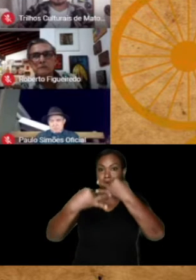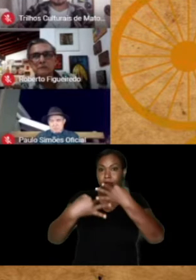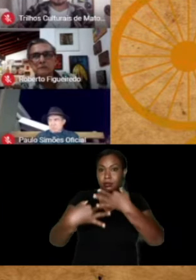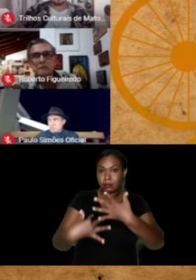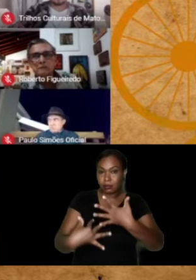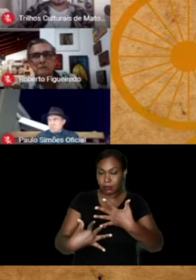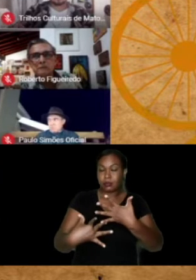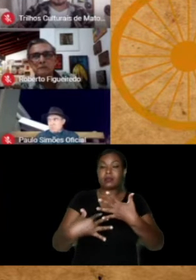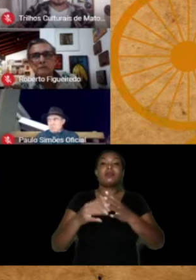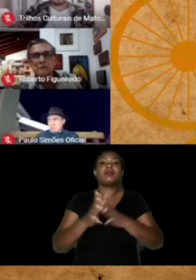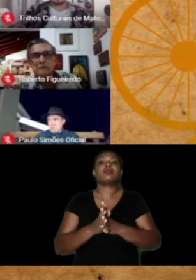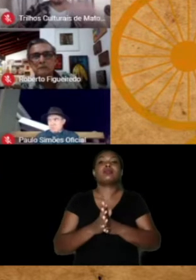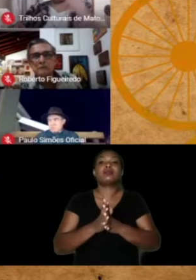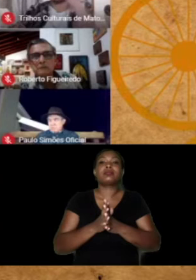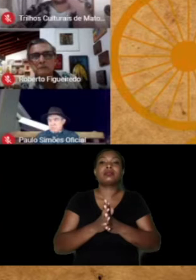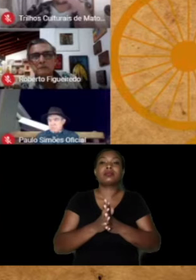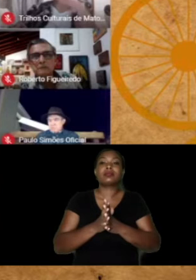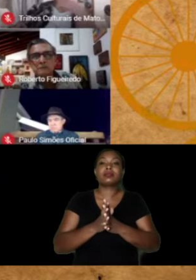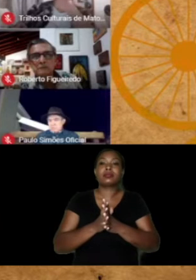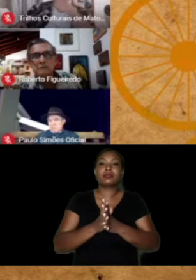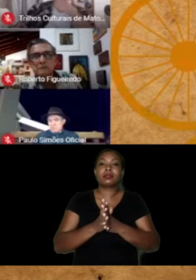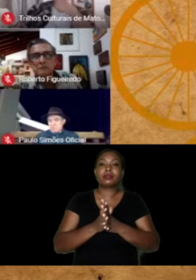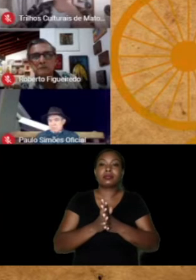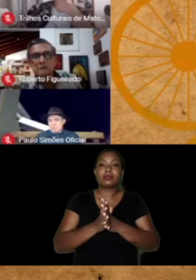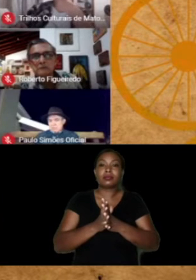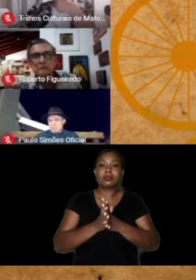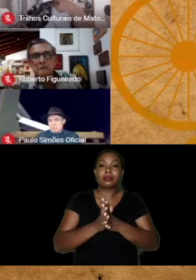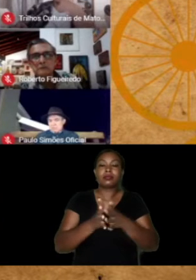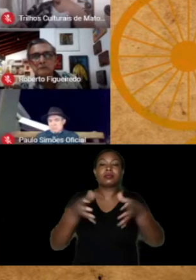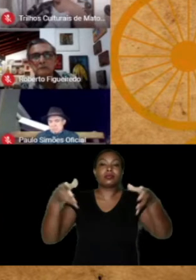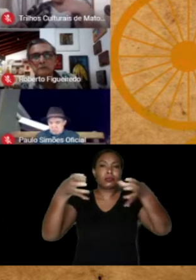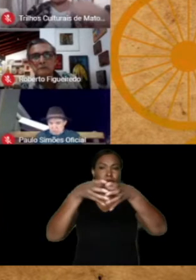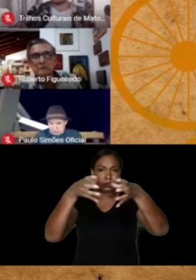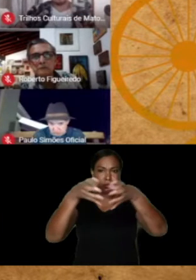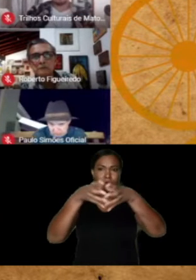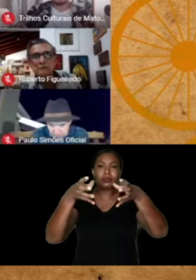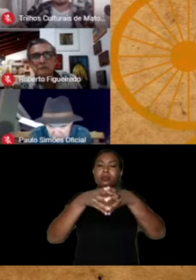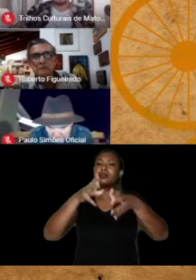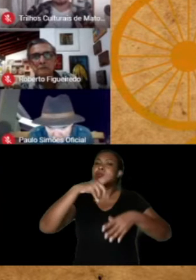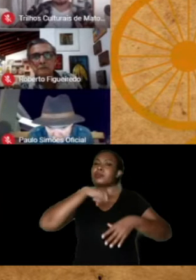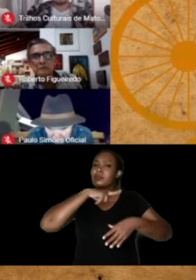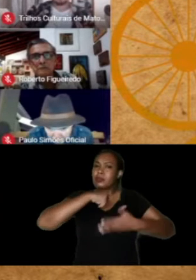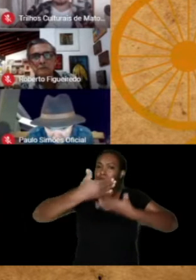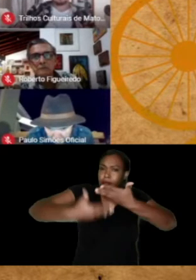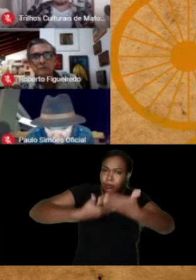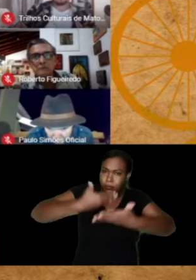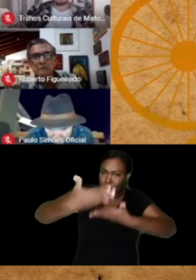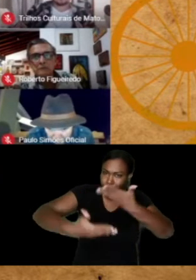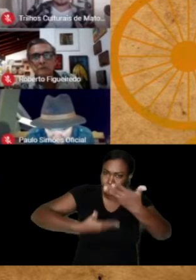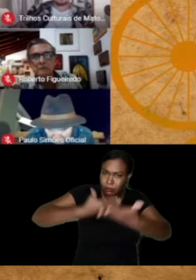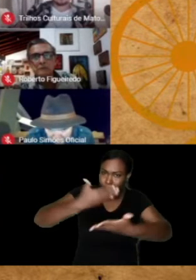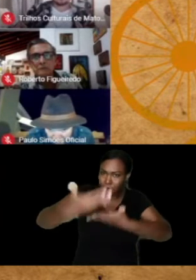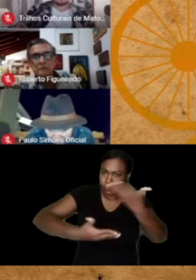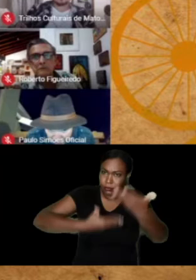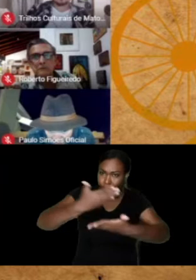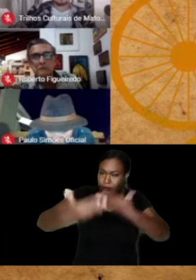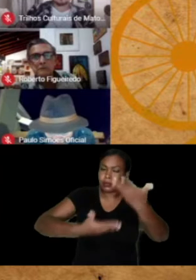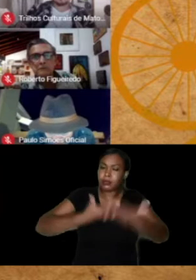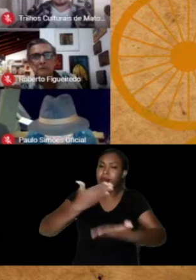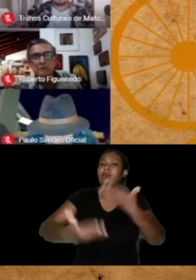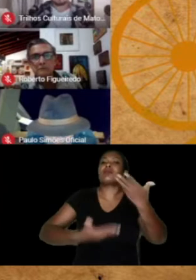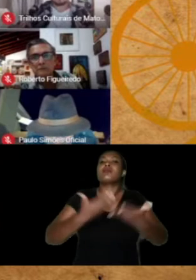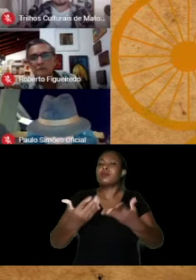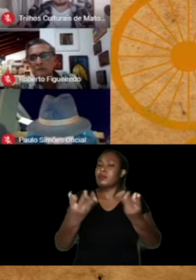forte, tá? Dentro do nosso grupo há essa oralidade de maneira muito forte, vocês